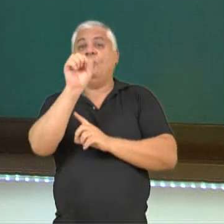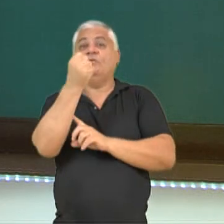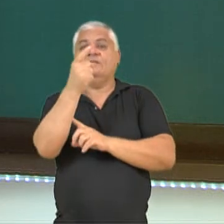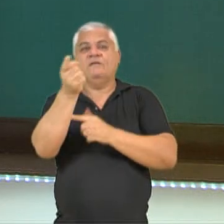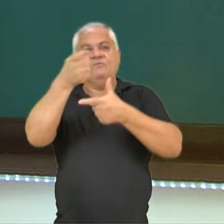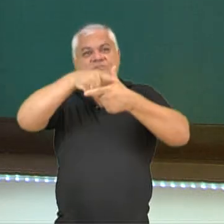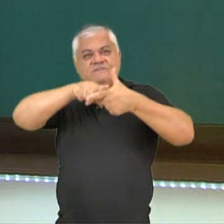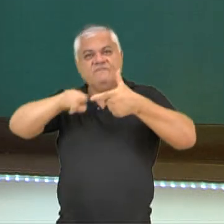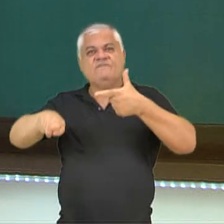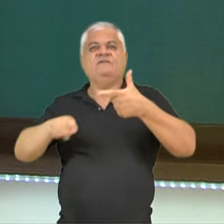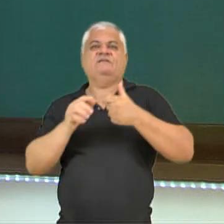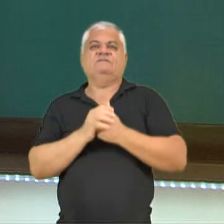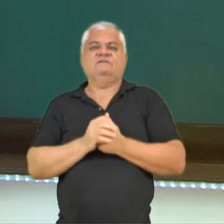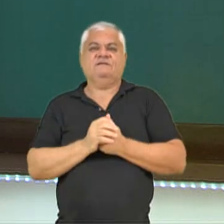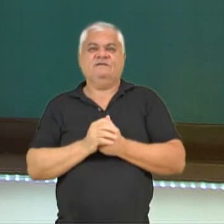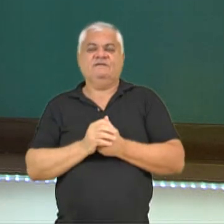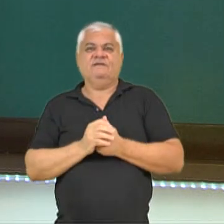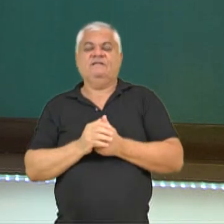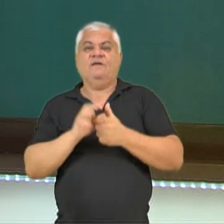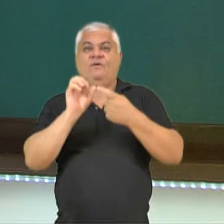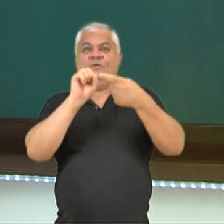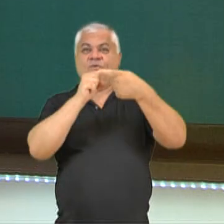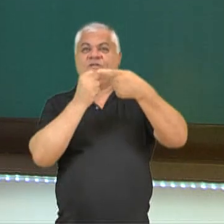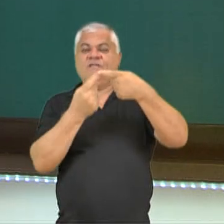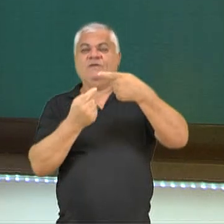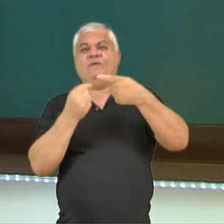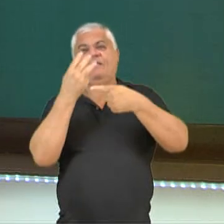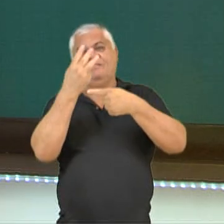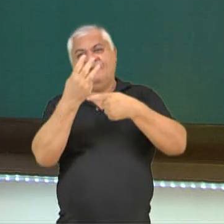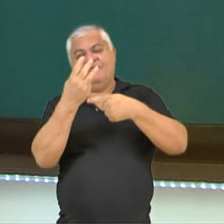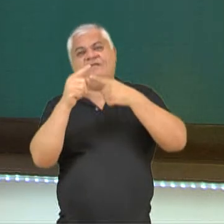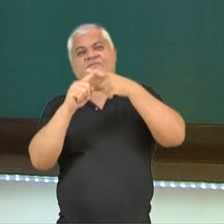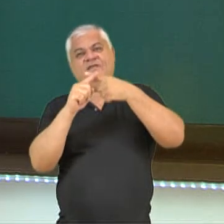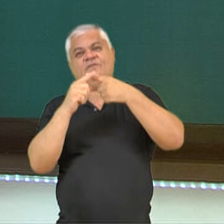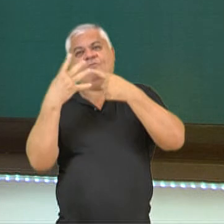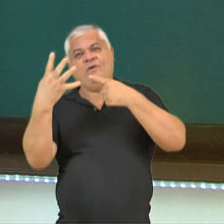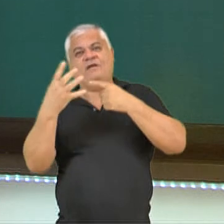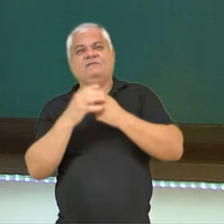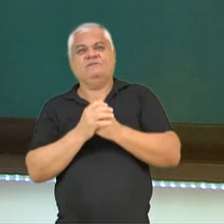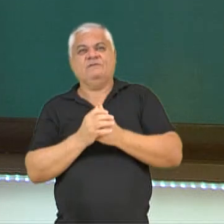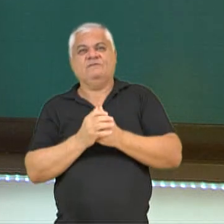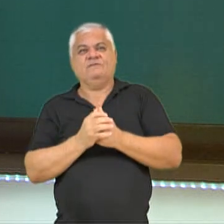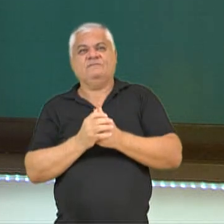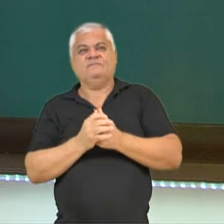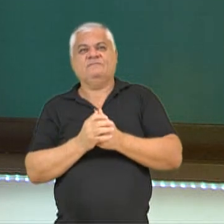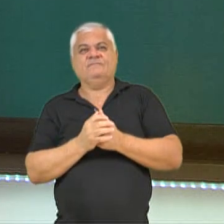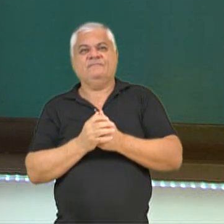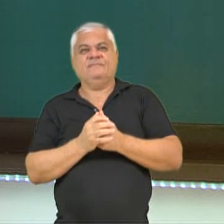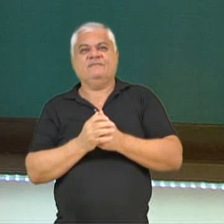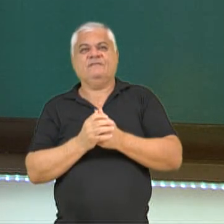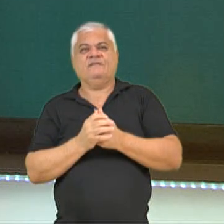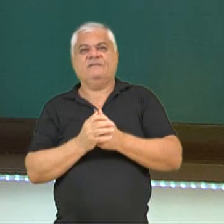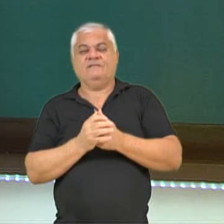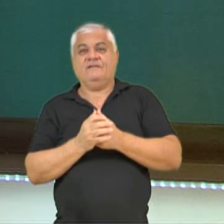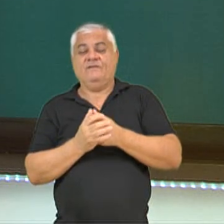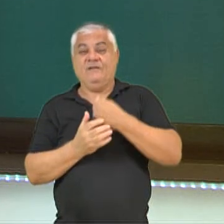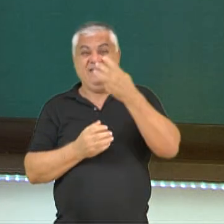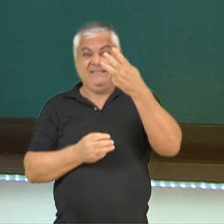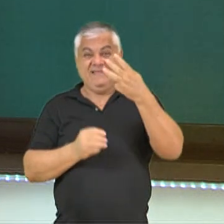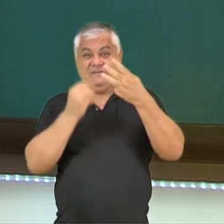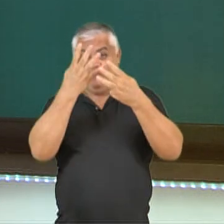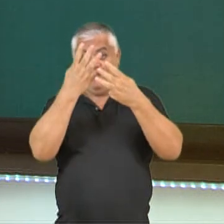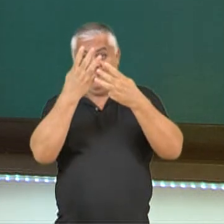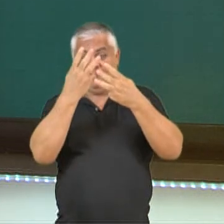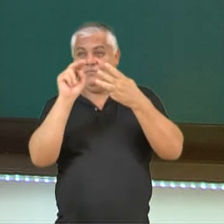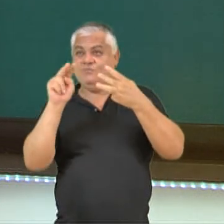dentro da raiz. 81 é a mesma coisa que 3 elevado à quarta potência. 3 elevado à quarta elevado a 2.